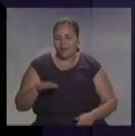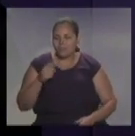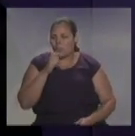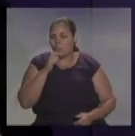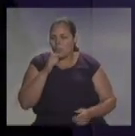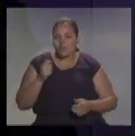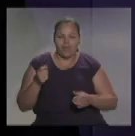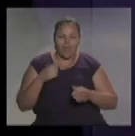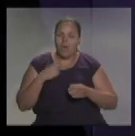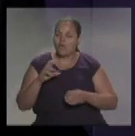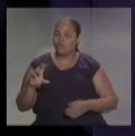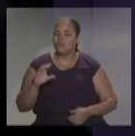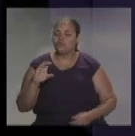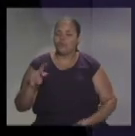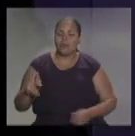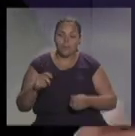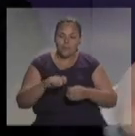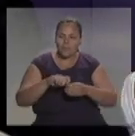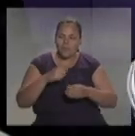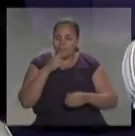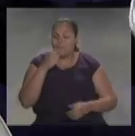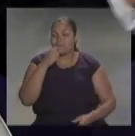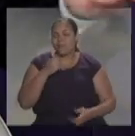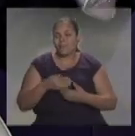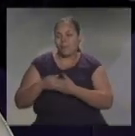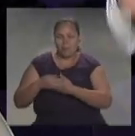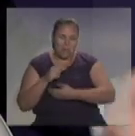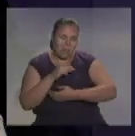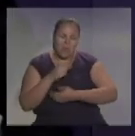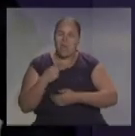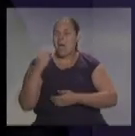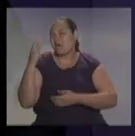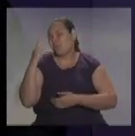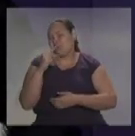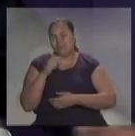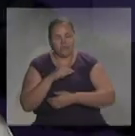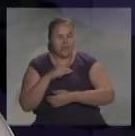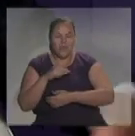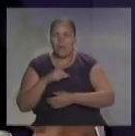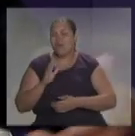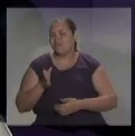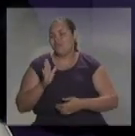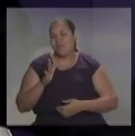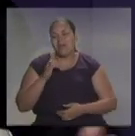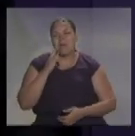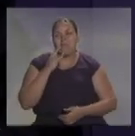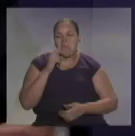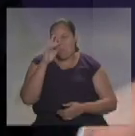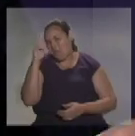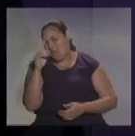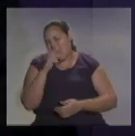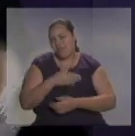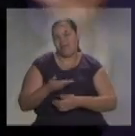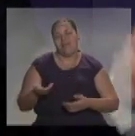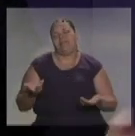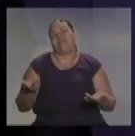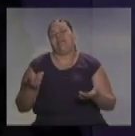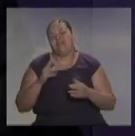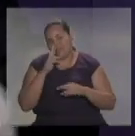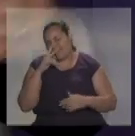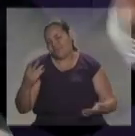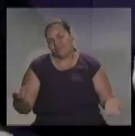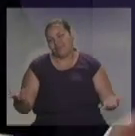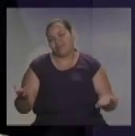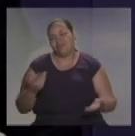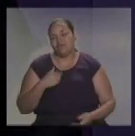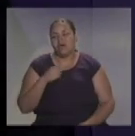molha na cerveja, já dá para o bebê. Meu filho é pinguço. Olha aí que gracinha. Né? Mães que estão grávidas e, enfim, fazem